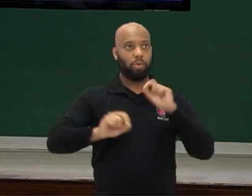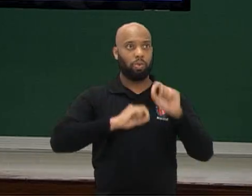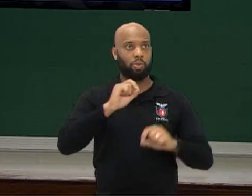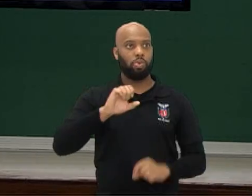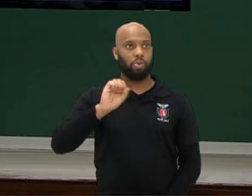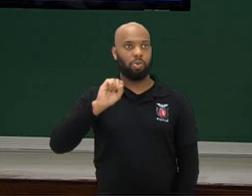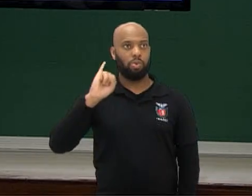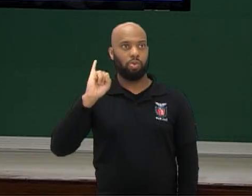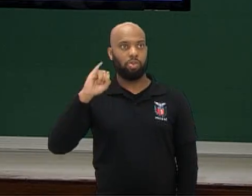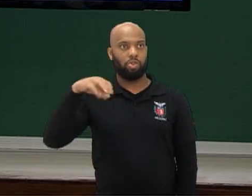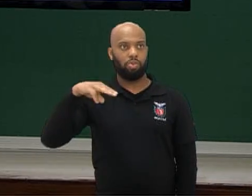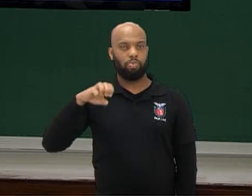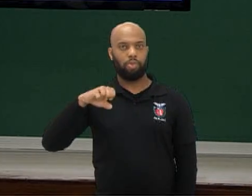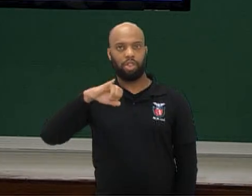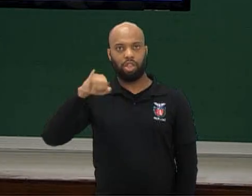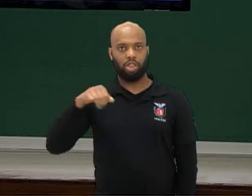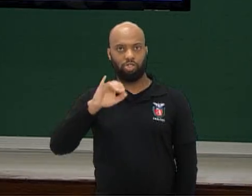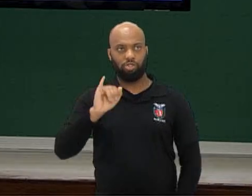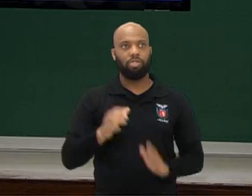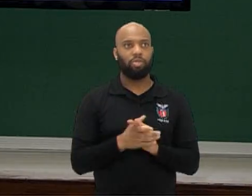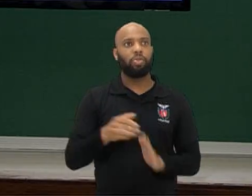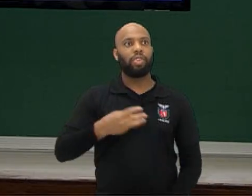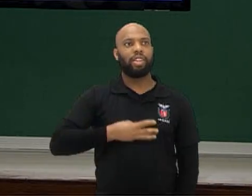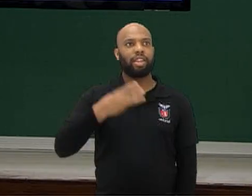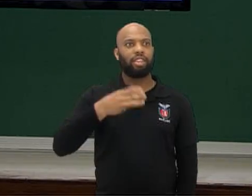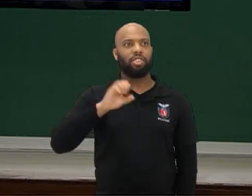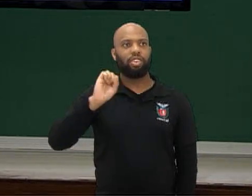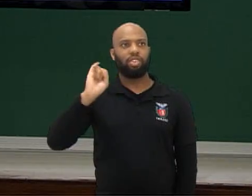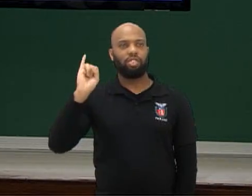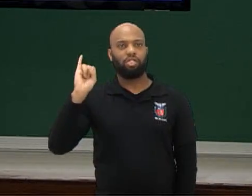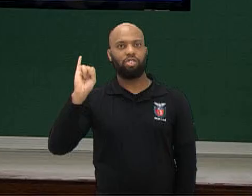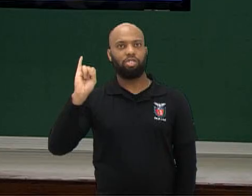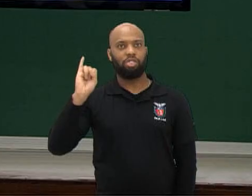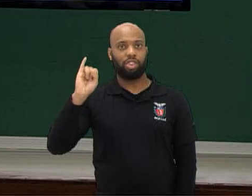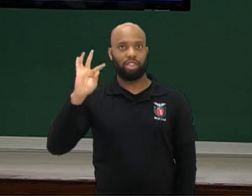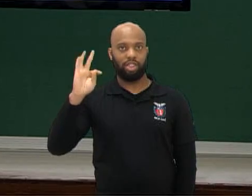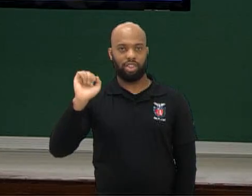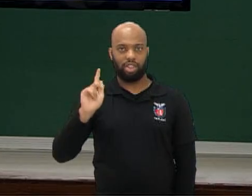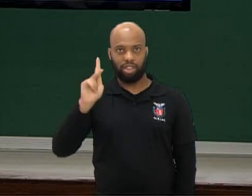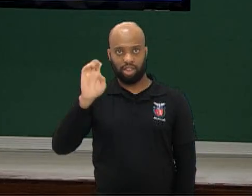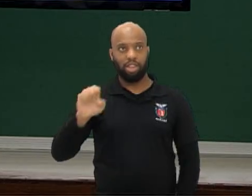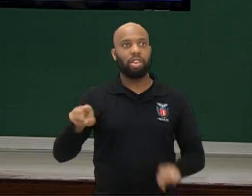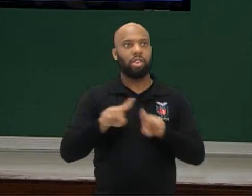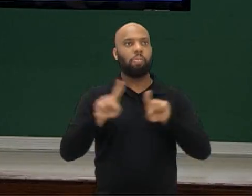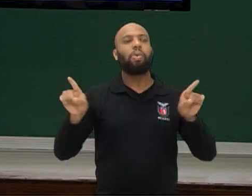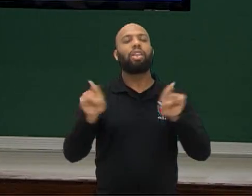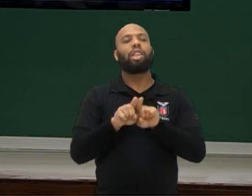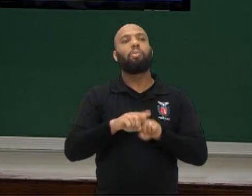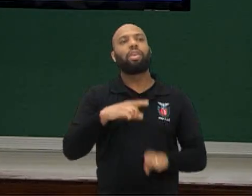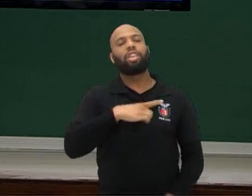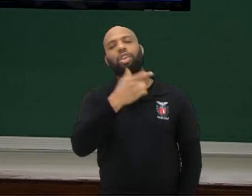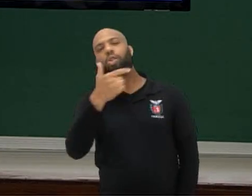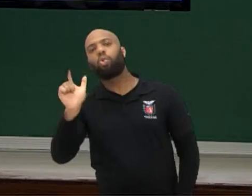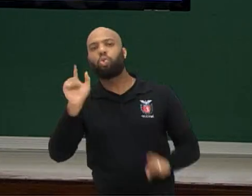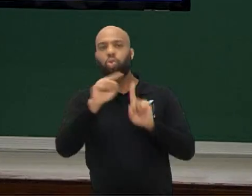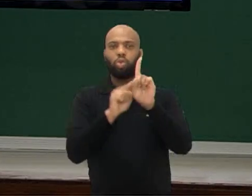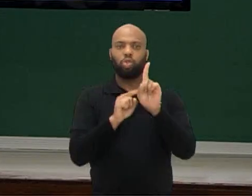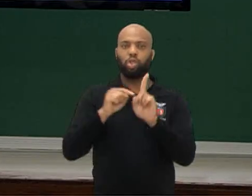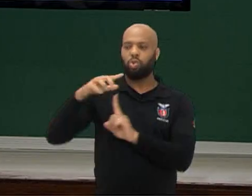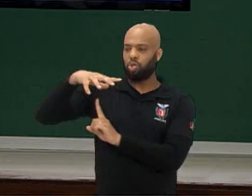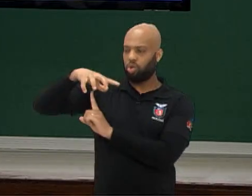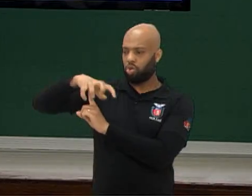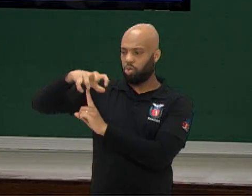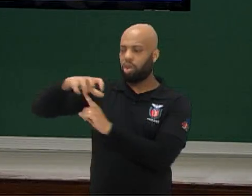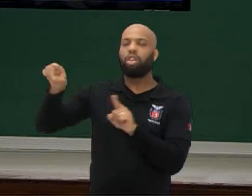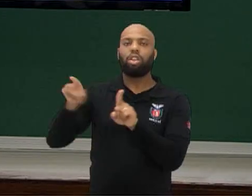o shimeji. O terceiro é o shiitake. Mas a gente tem que destacar também outras espécies que são